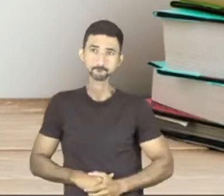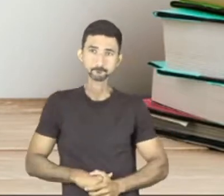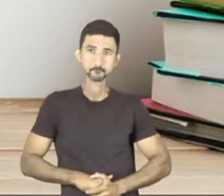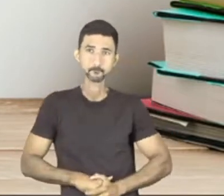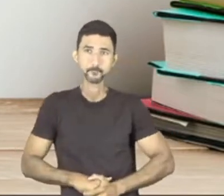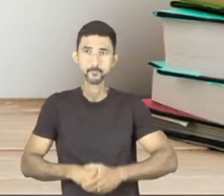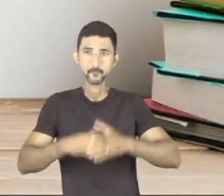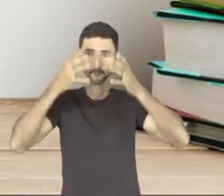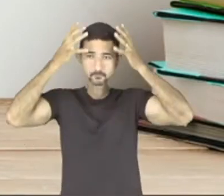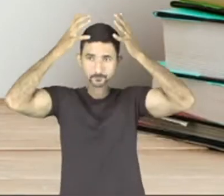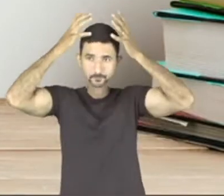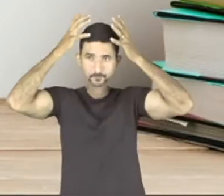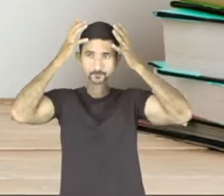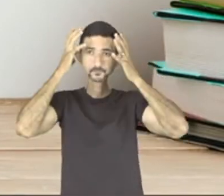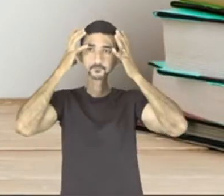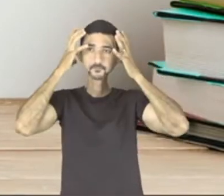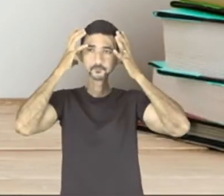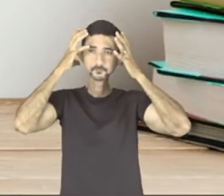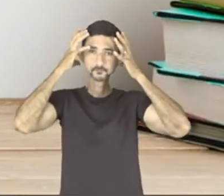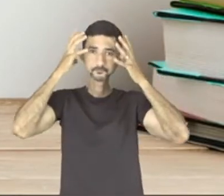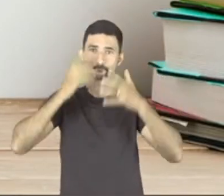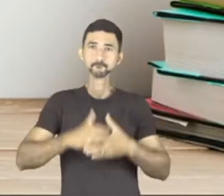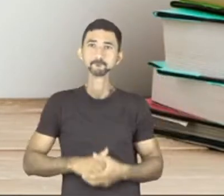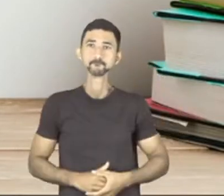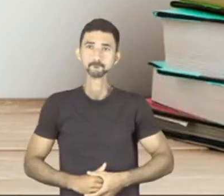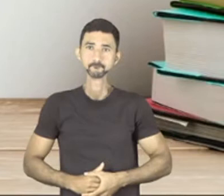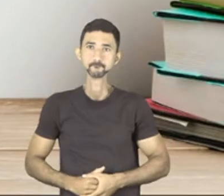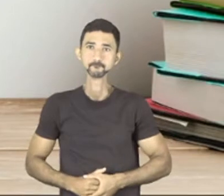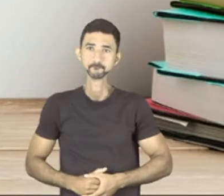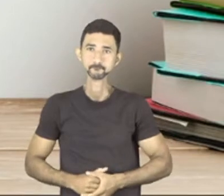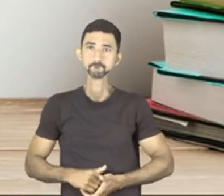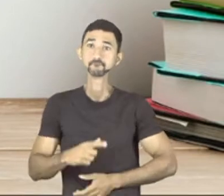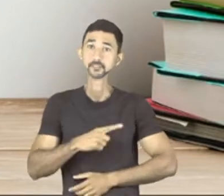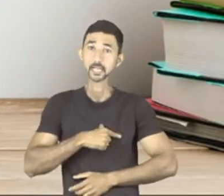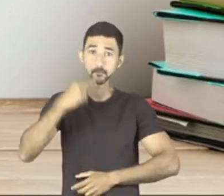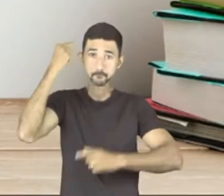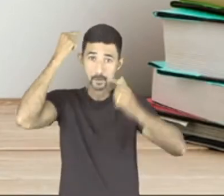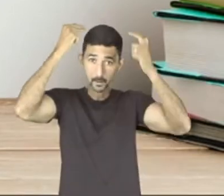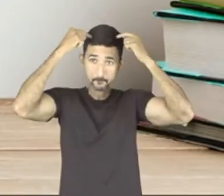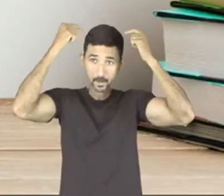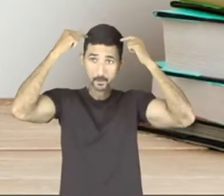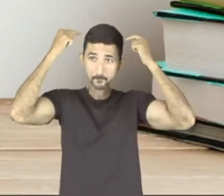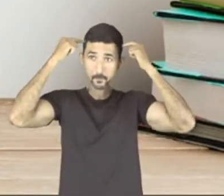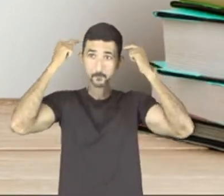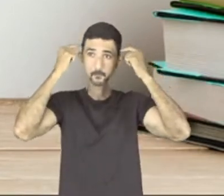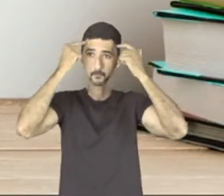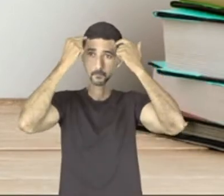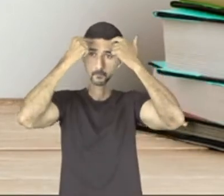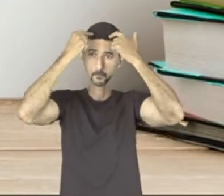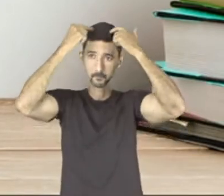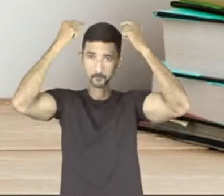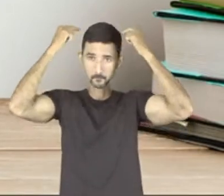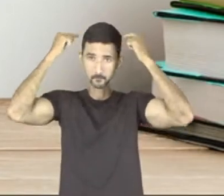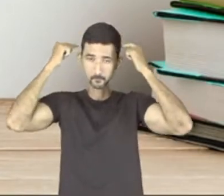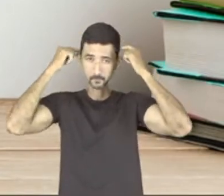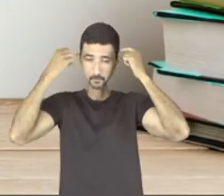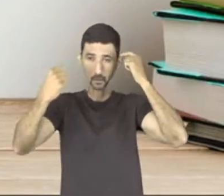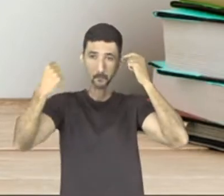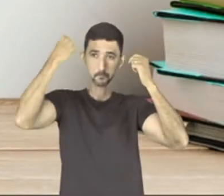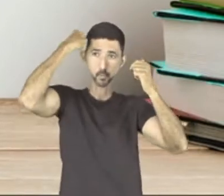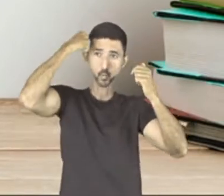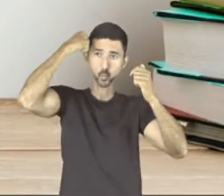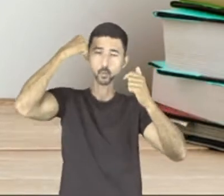o capacete. Os capacetes eles também têm sensores que vão marcar aí a pontuação na